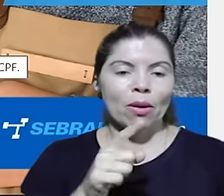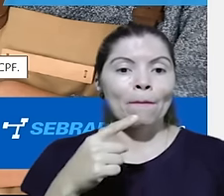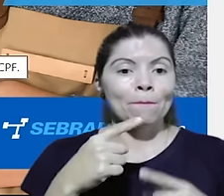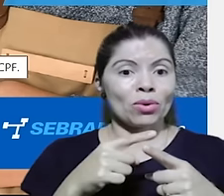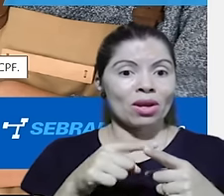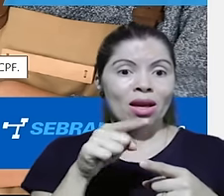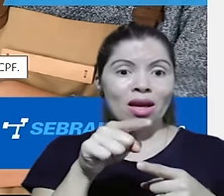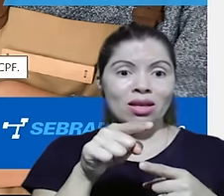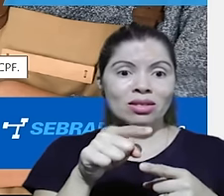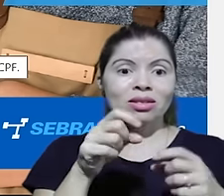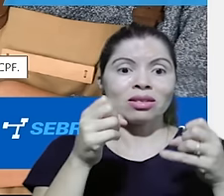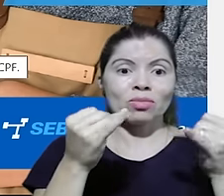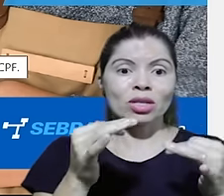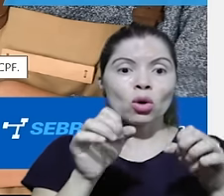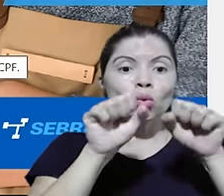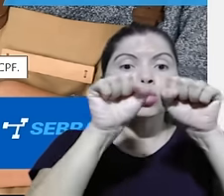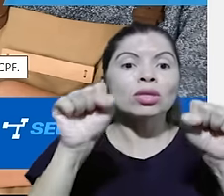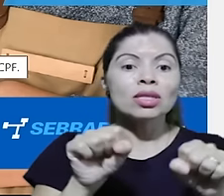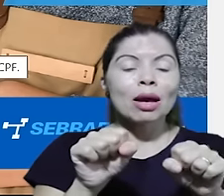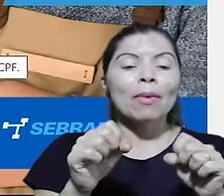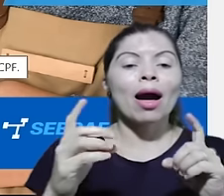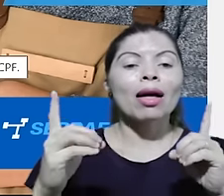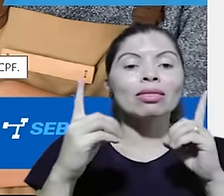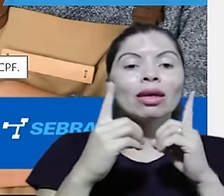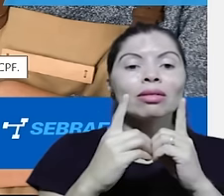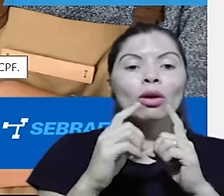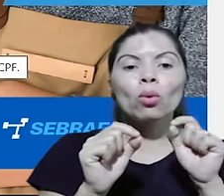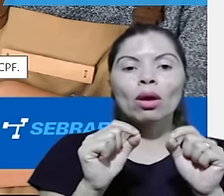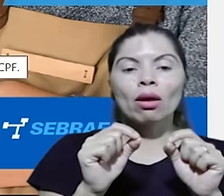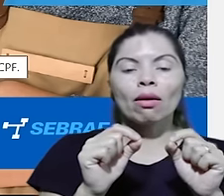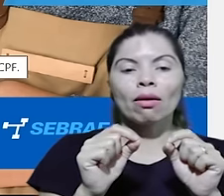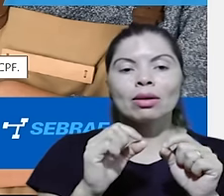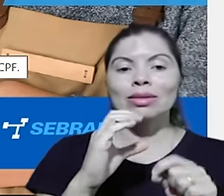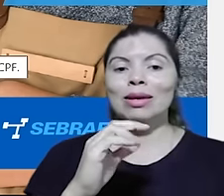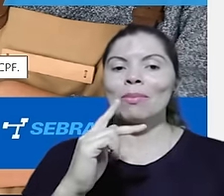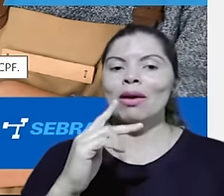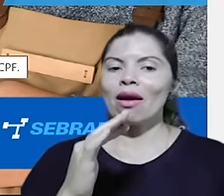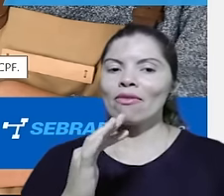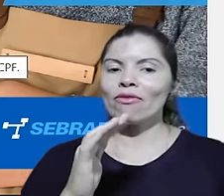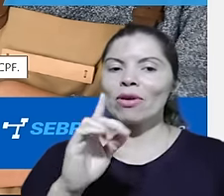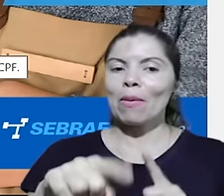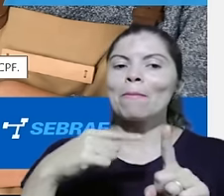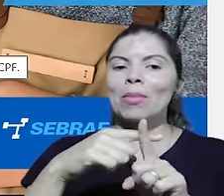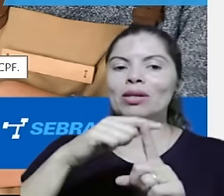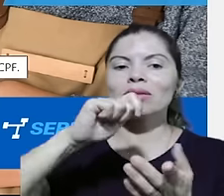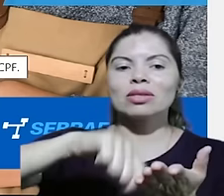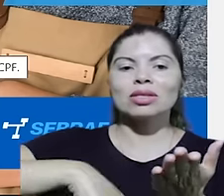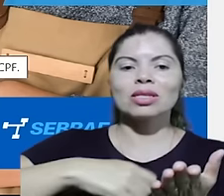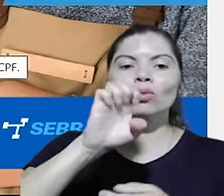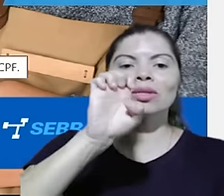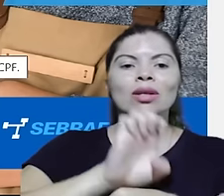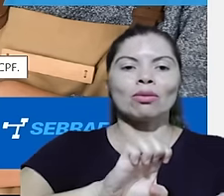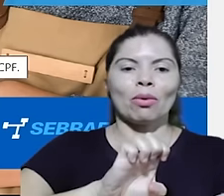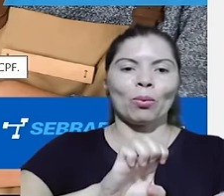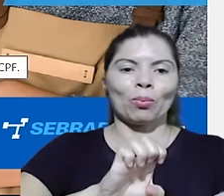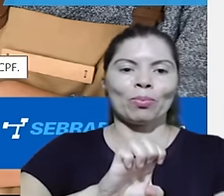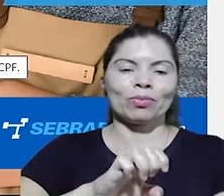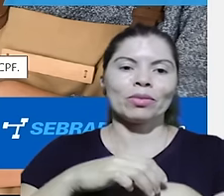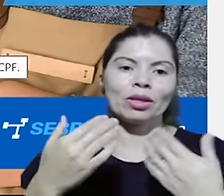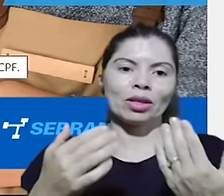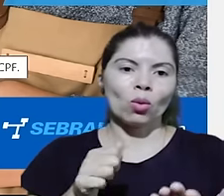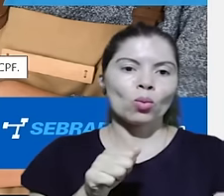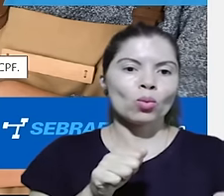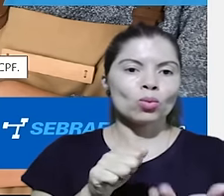atender aquela situação que a gente falou CPF mais inscrição estadual E aí então o certificado